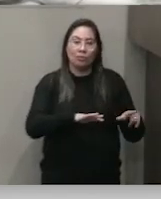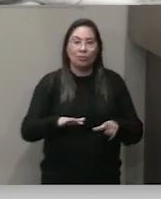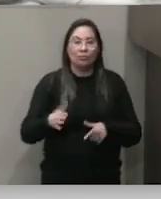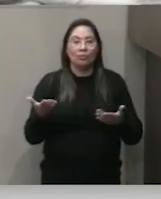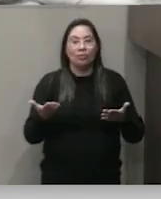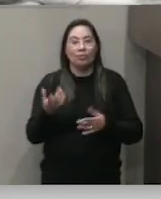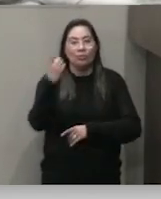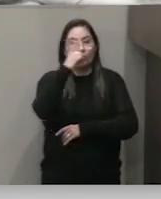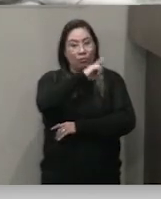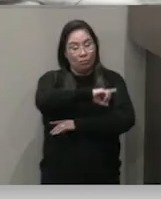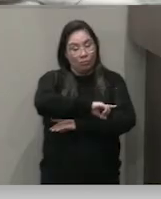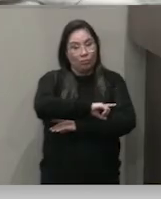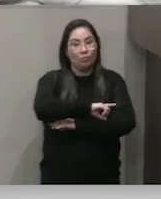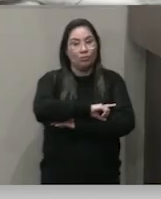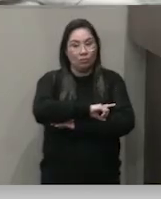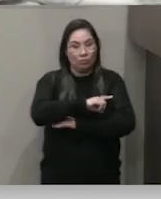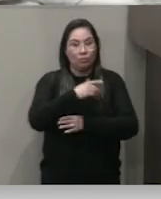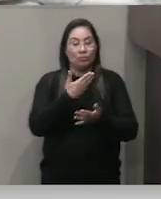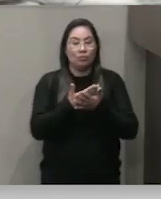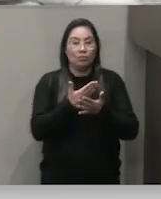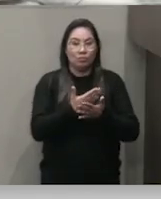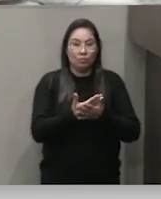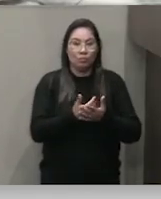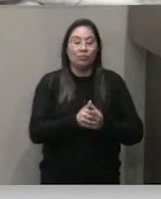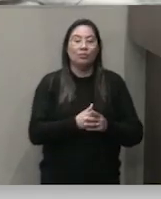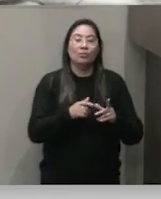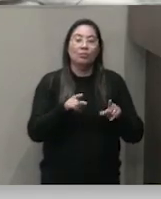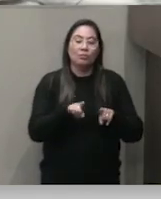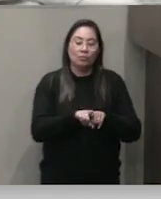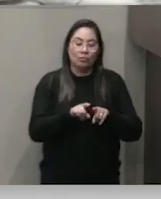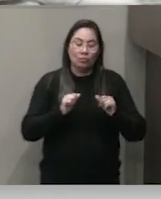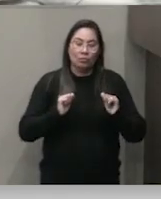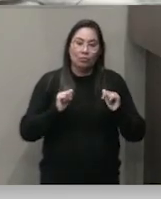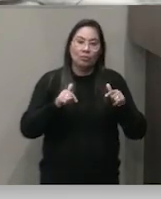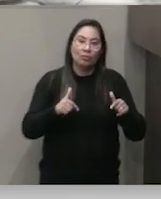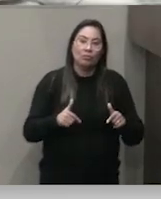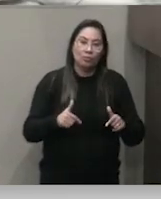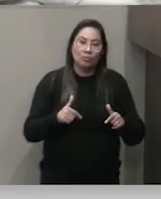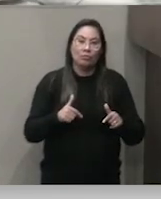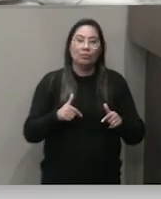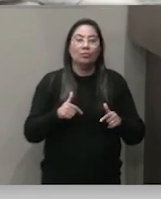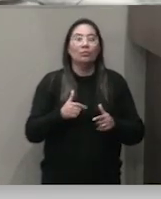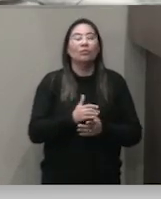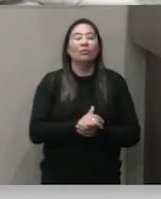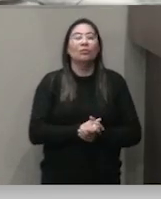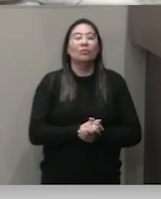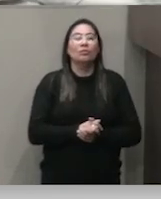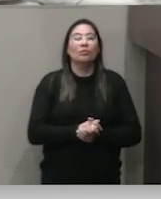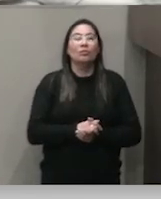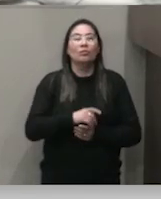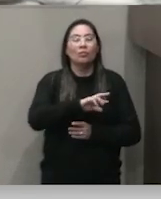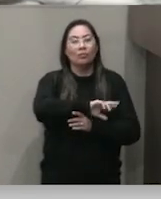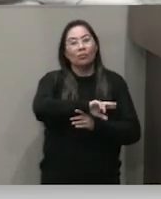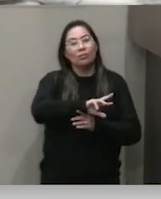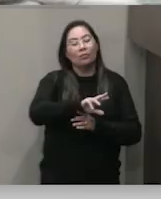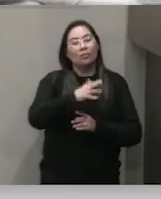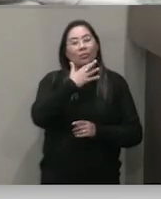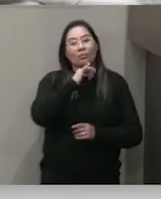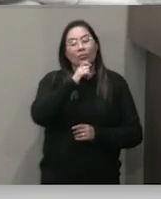do Estudante, né? E com certeza, com esta ação, com esse programa Colorindo Passo Fundo, várias